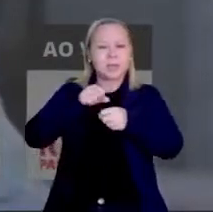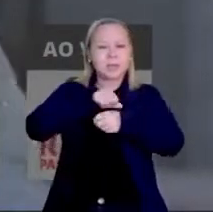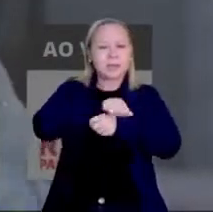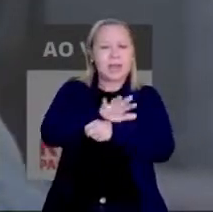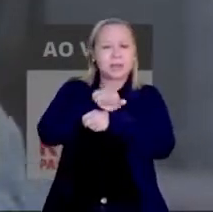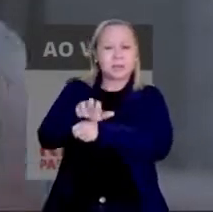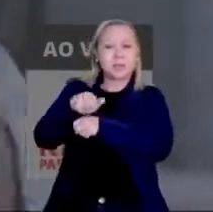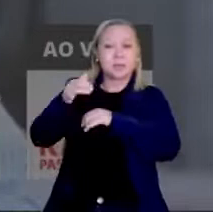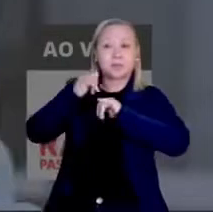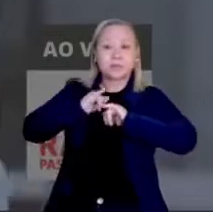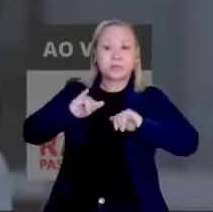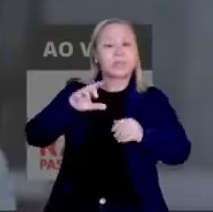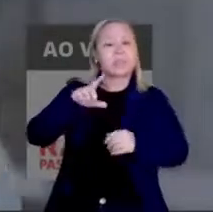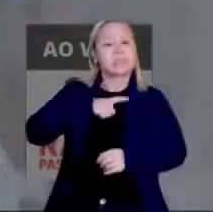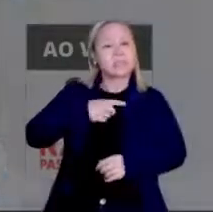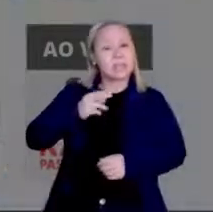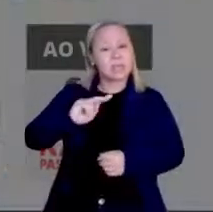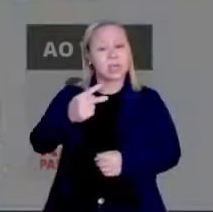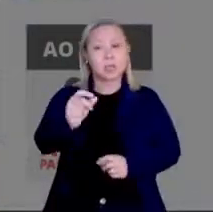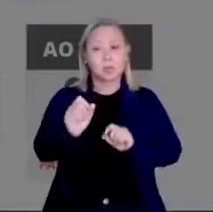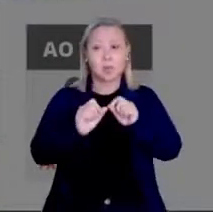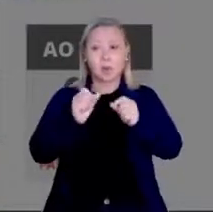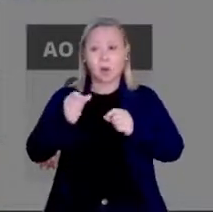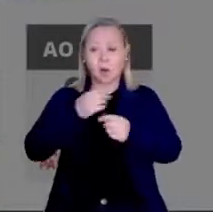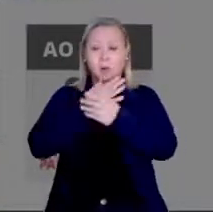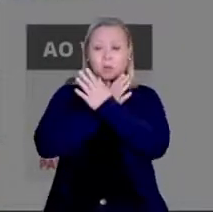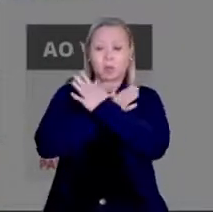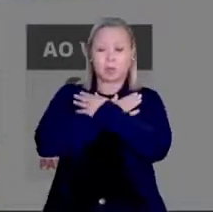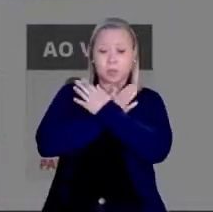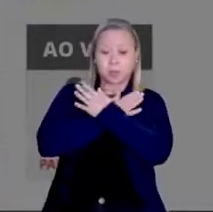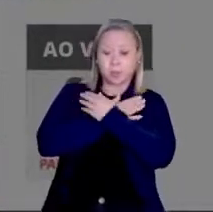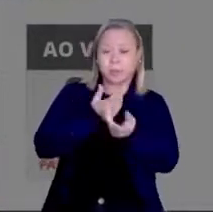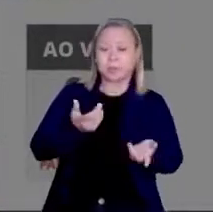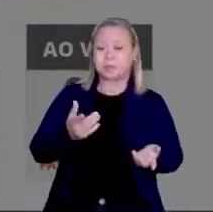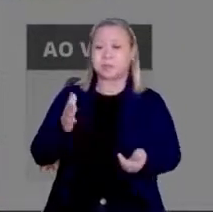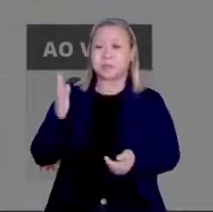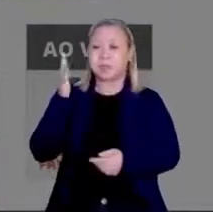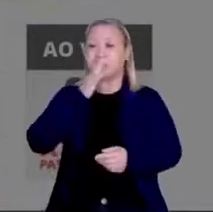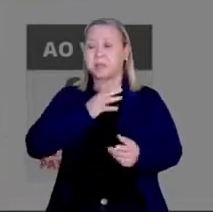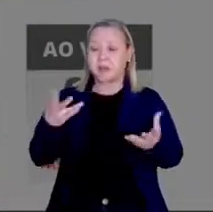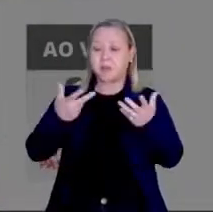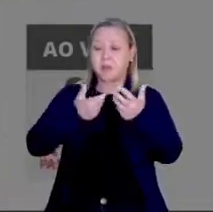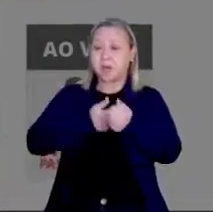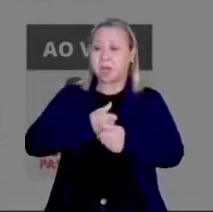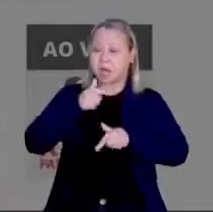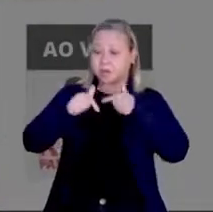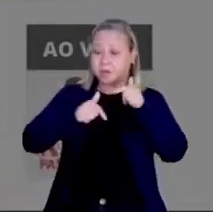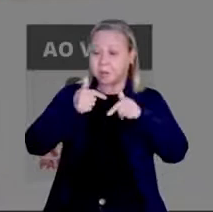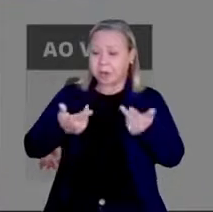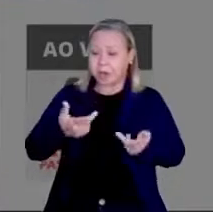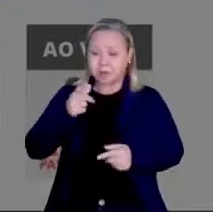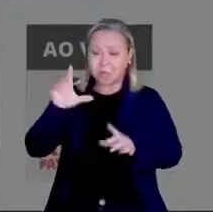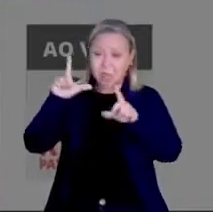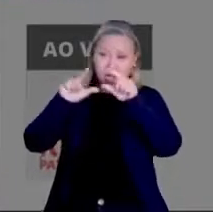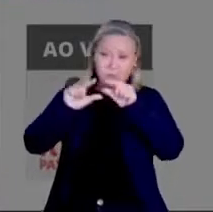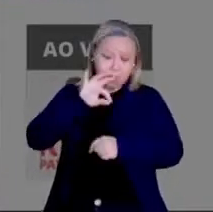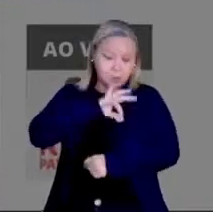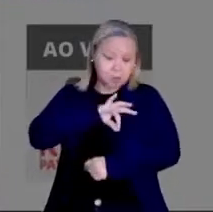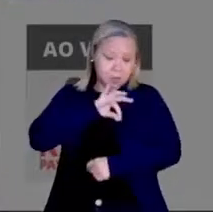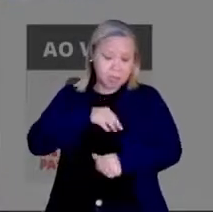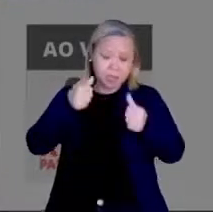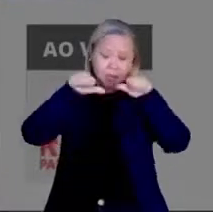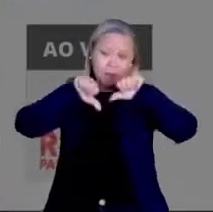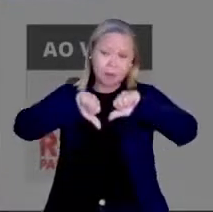tem prazer pela vida e ter orgulho de ser brasileiro. Lula, uma questão que eu gostaria que o senhor